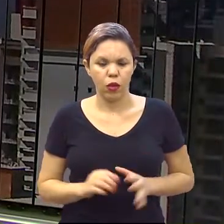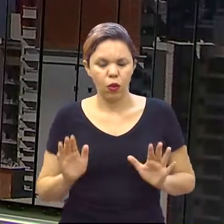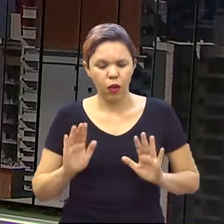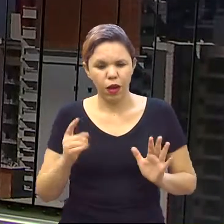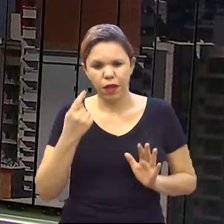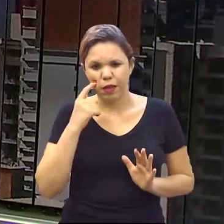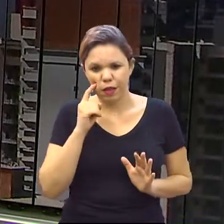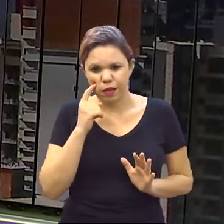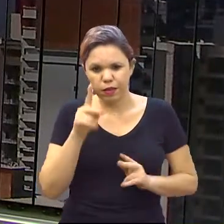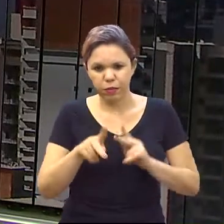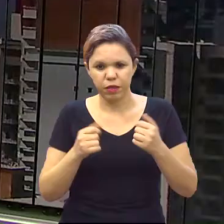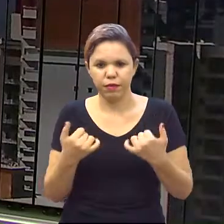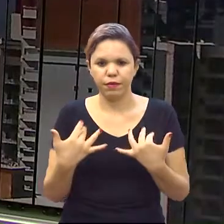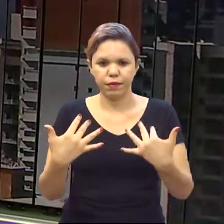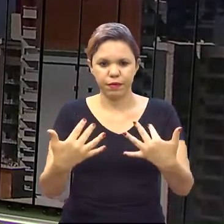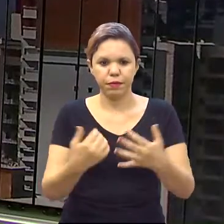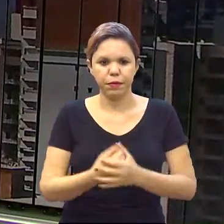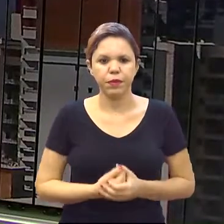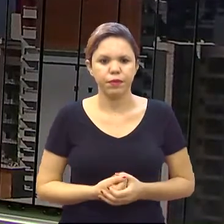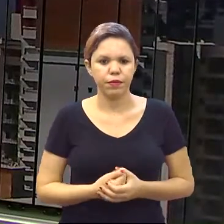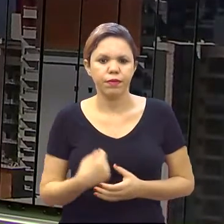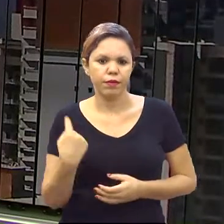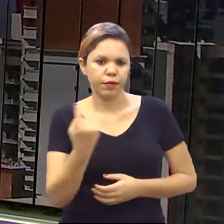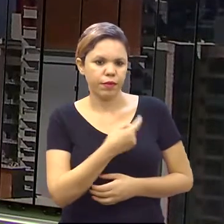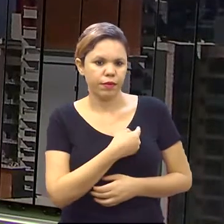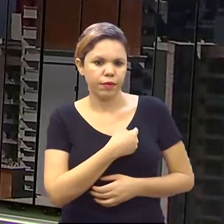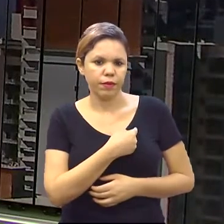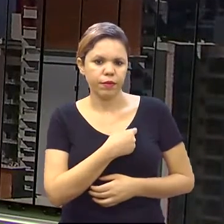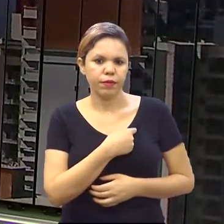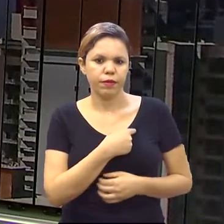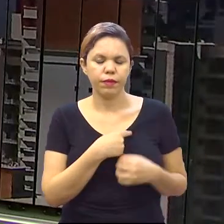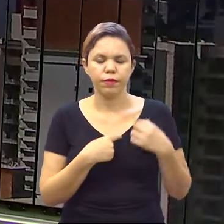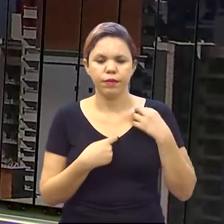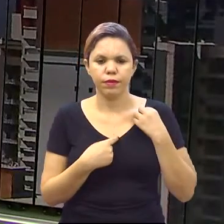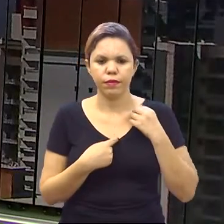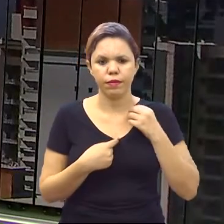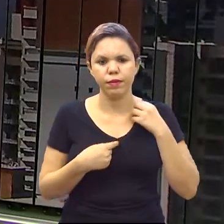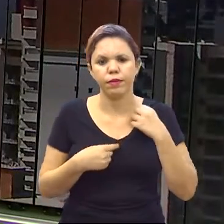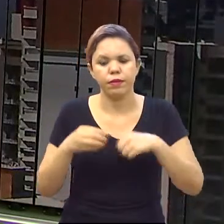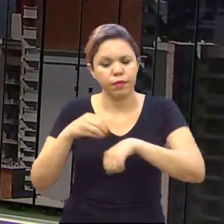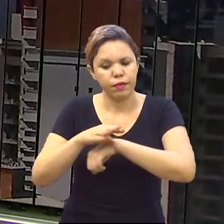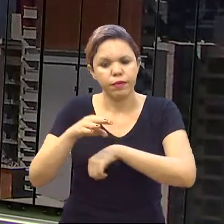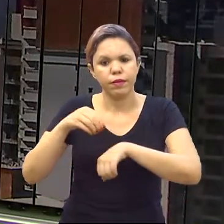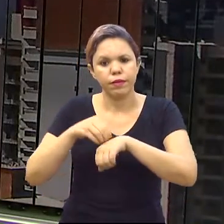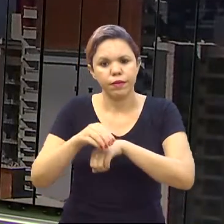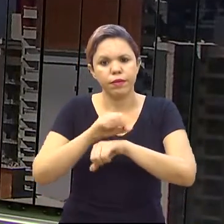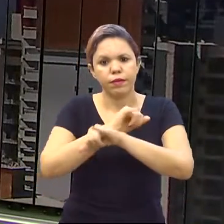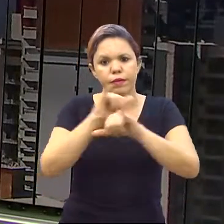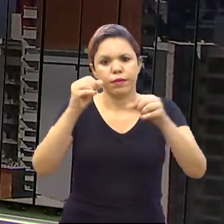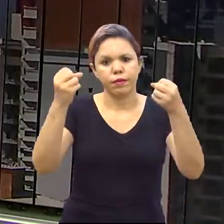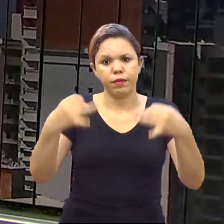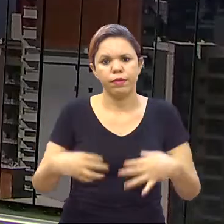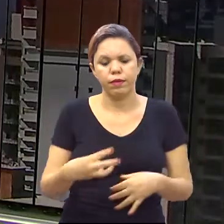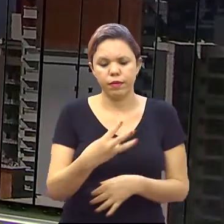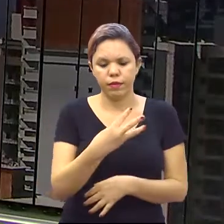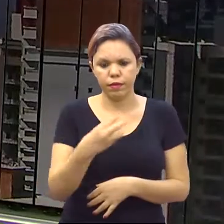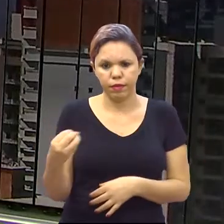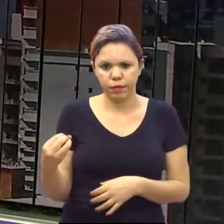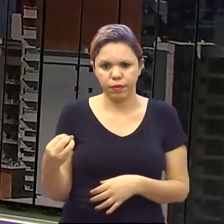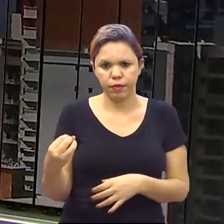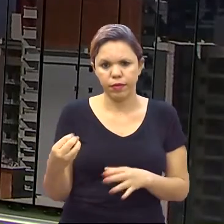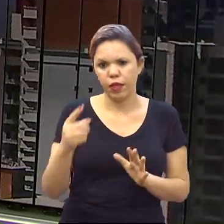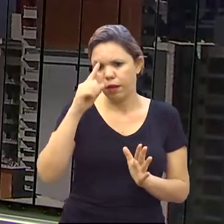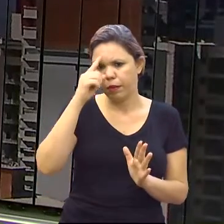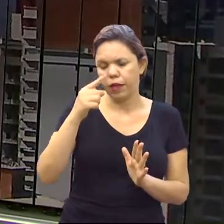Olá, Mina, telespectadores. Nós traduzimos essas mensagens em 30